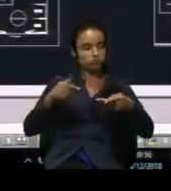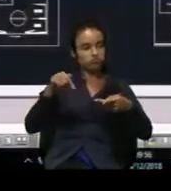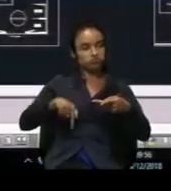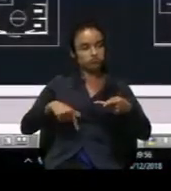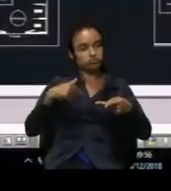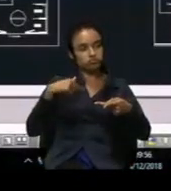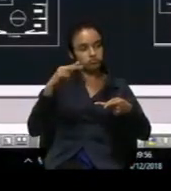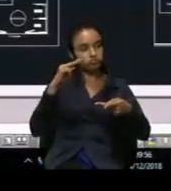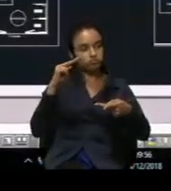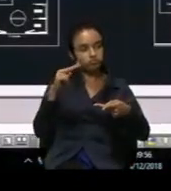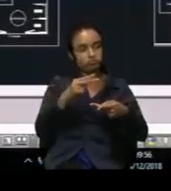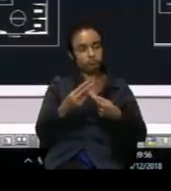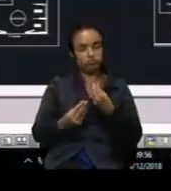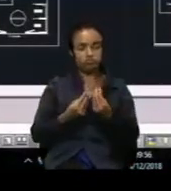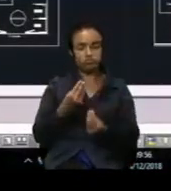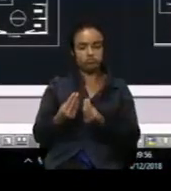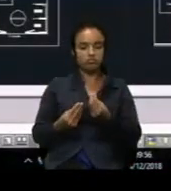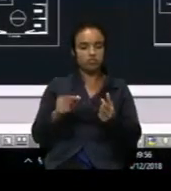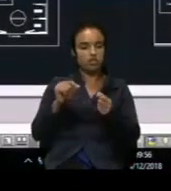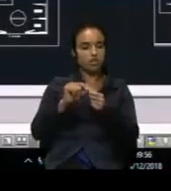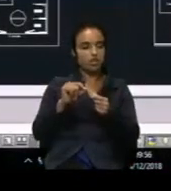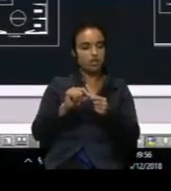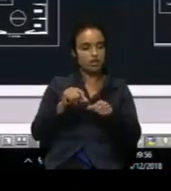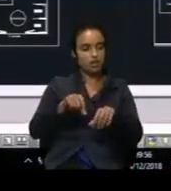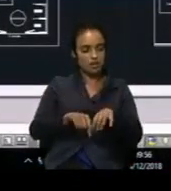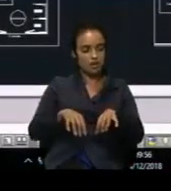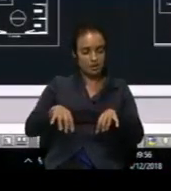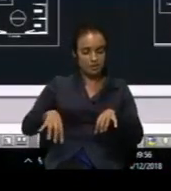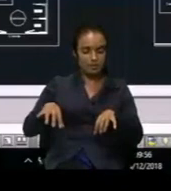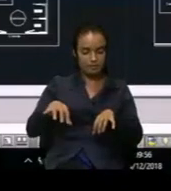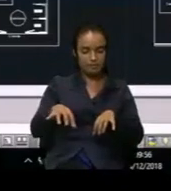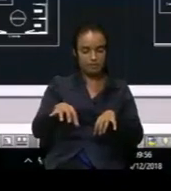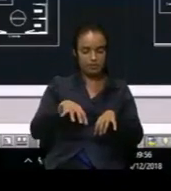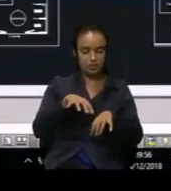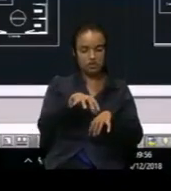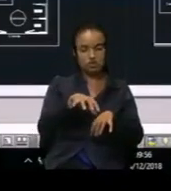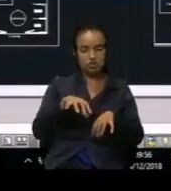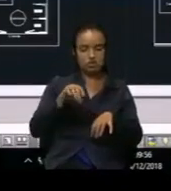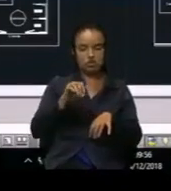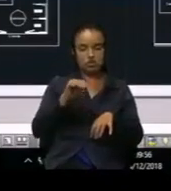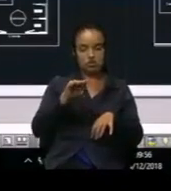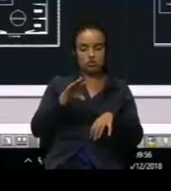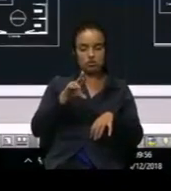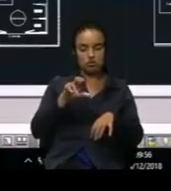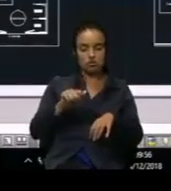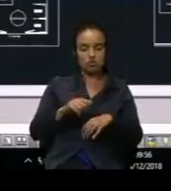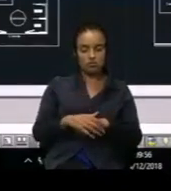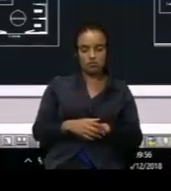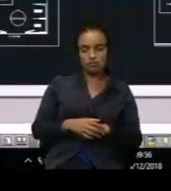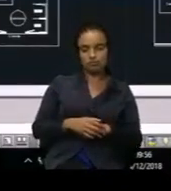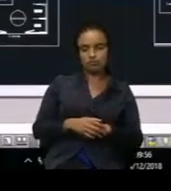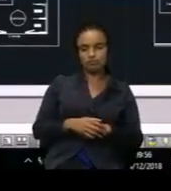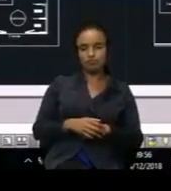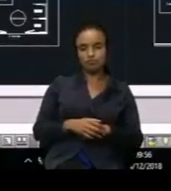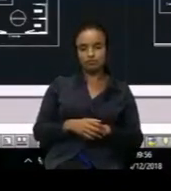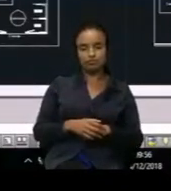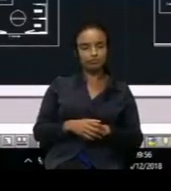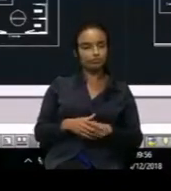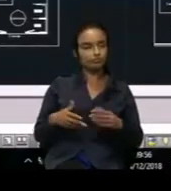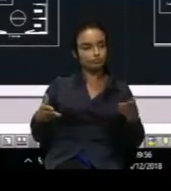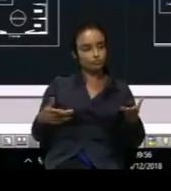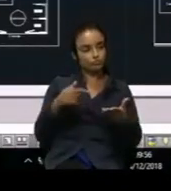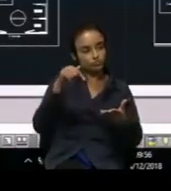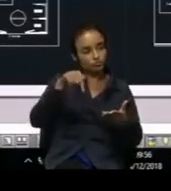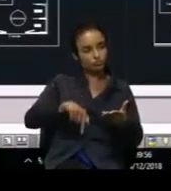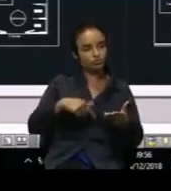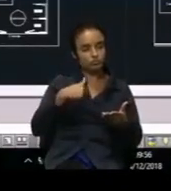né? Então, como que seria feita a disposição dessa obra. Bom, vamos lá. Então, aqui eu